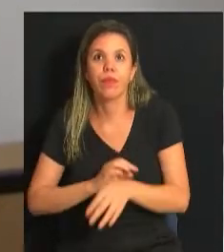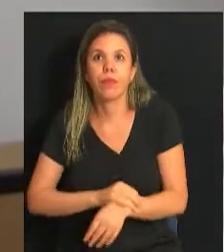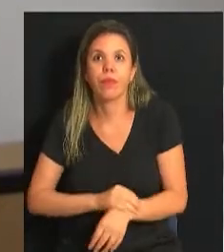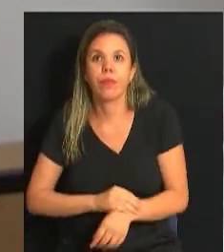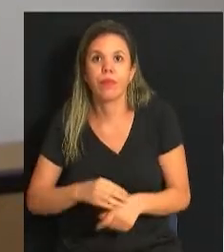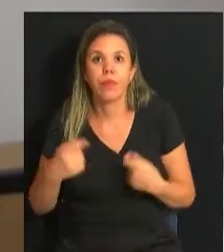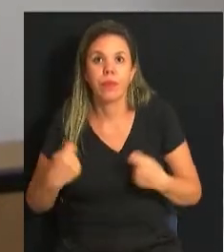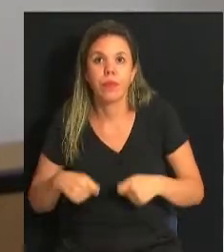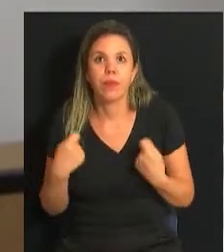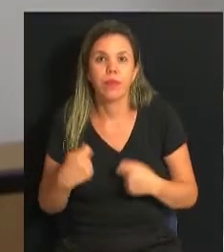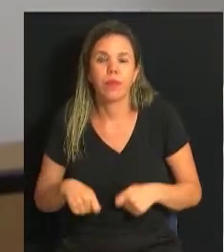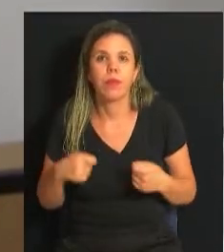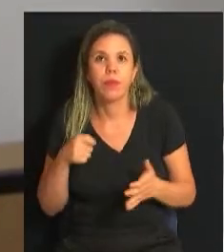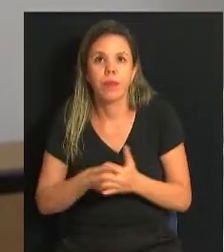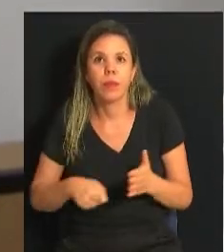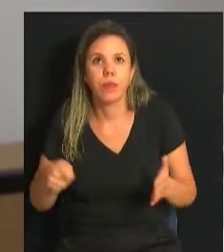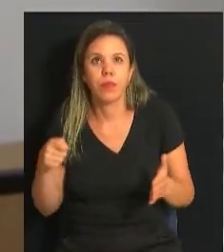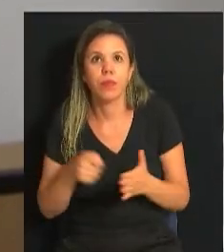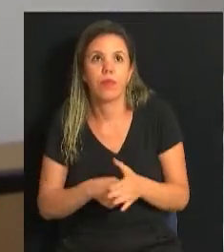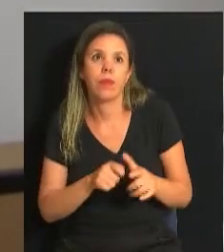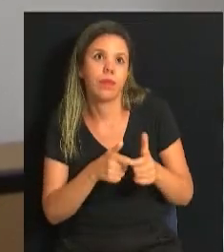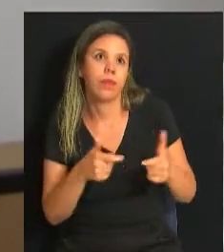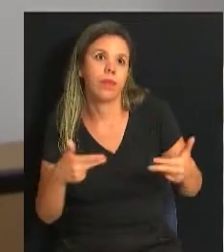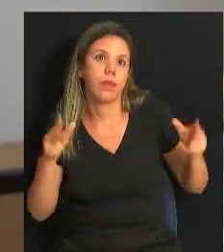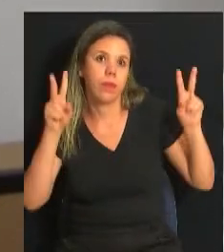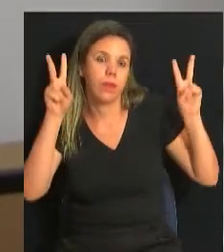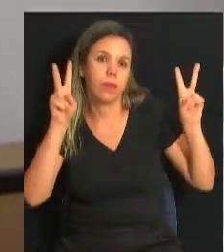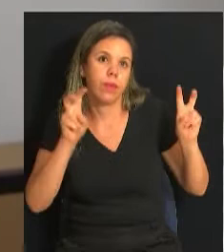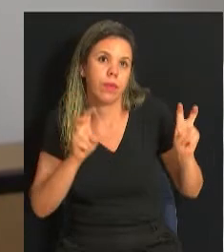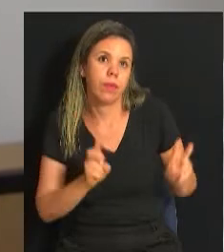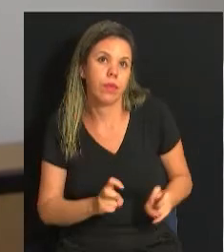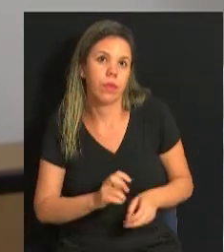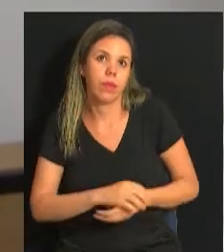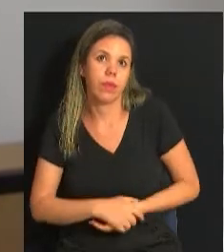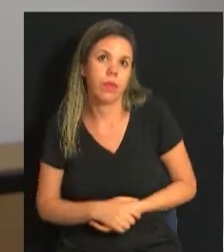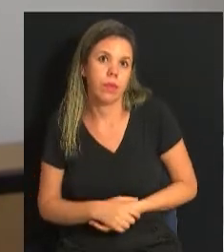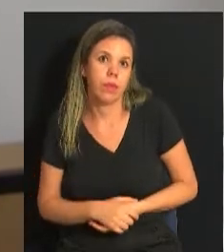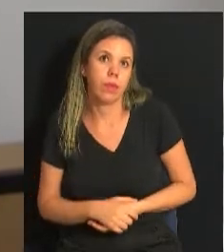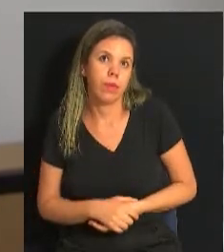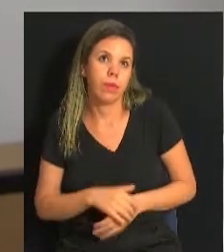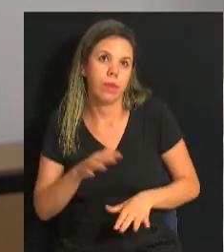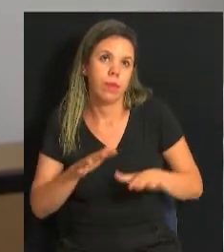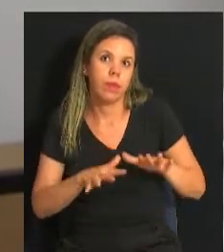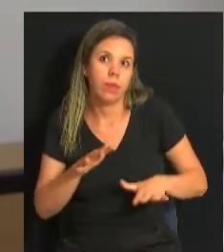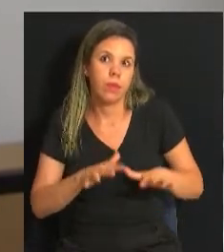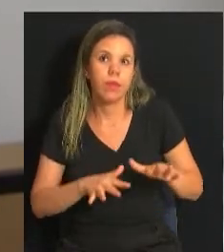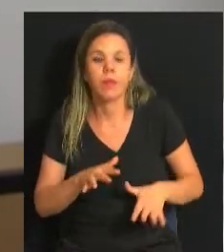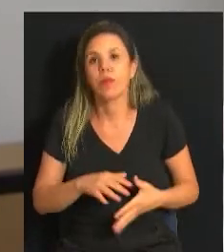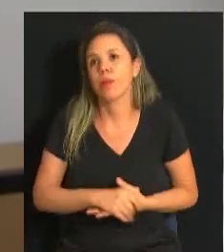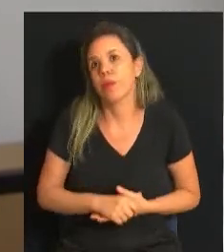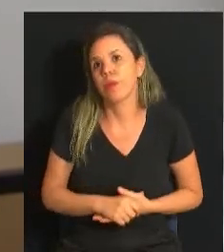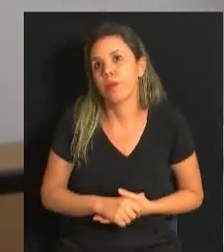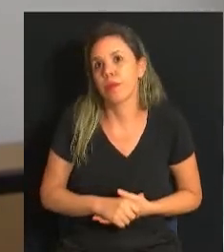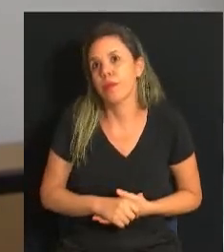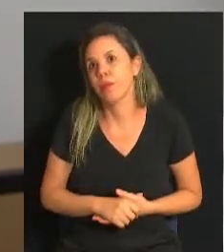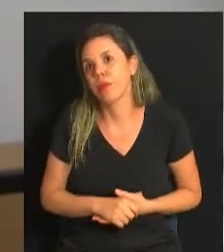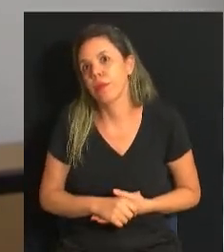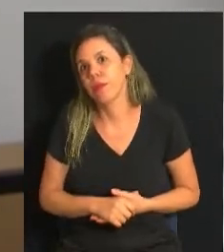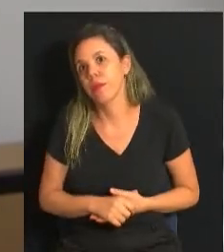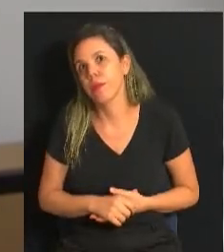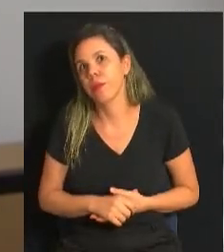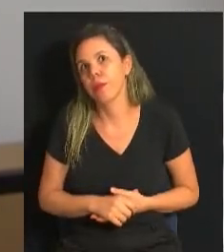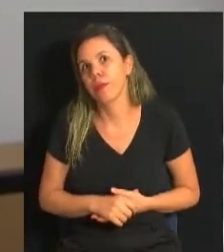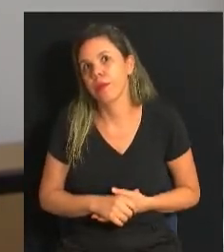ela precisa se dedicar a a Grandes Questões né e e muitas vezes que acabam até gerando uma